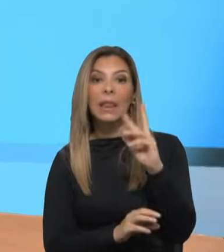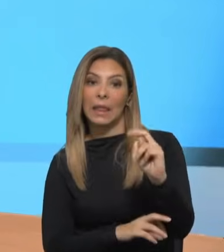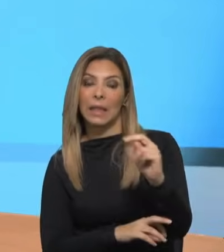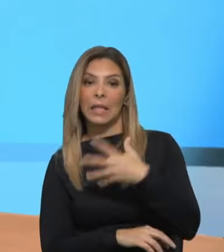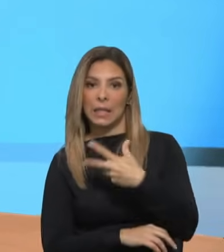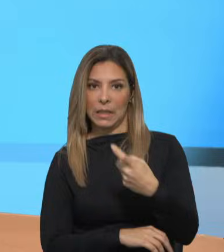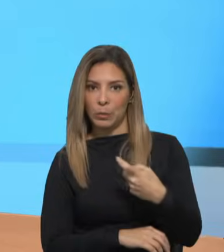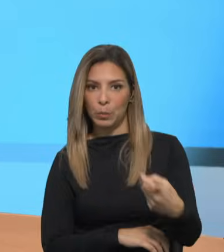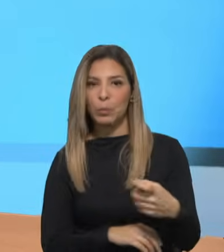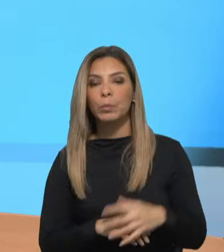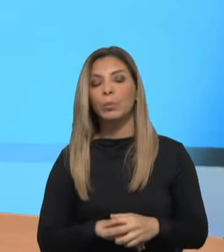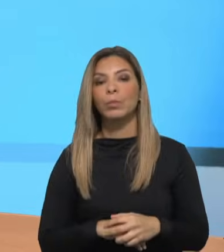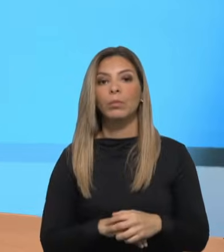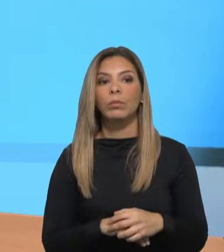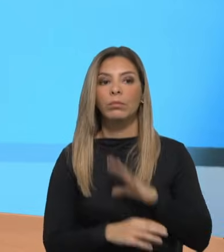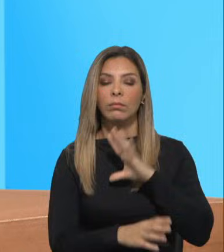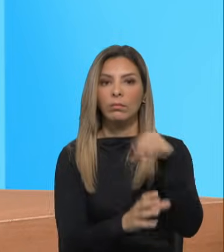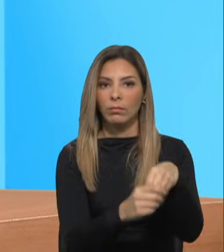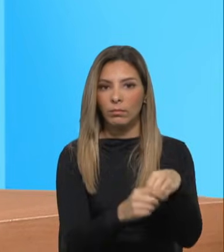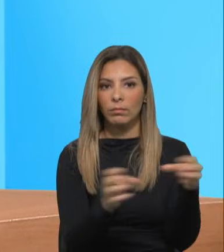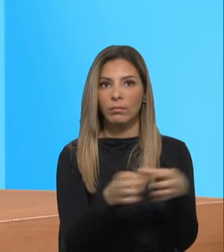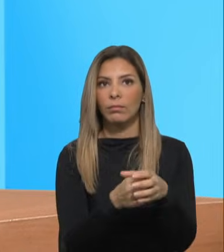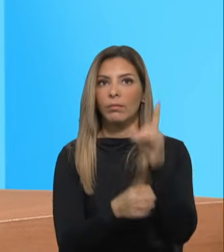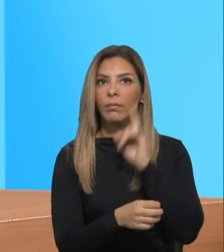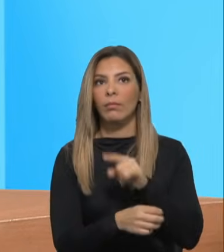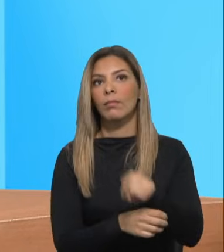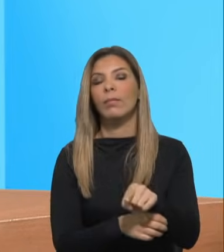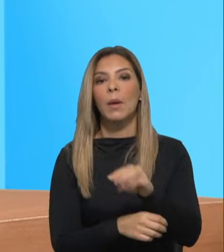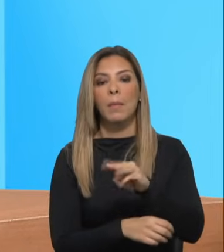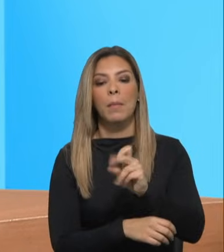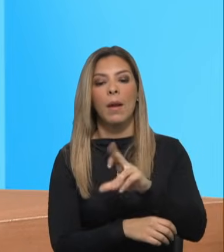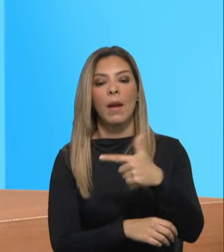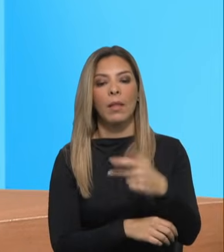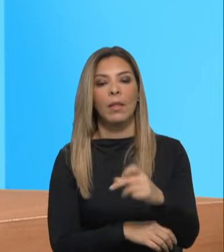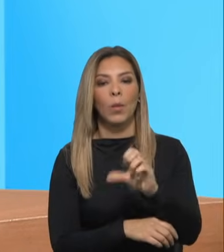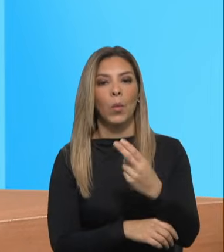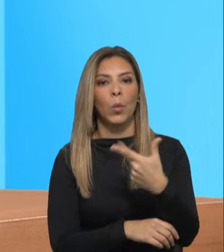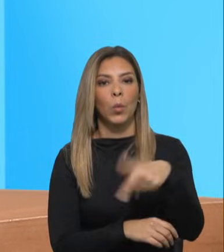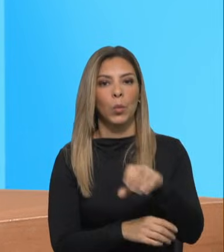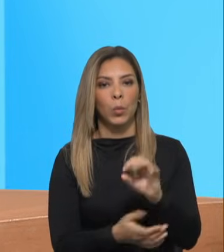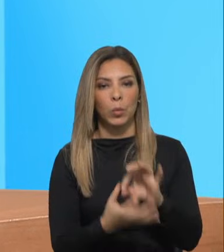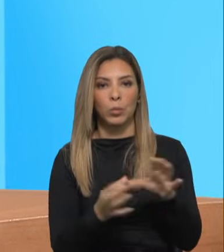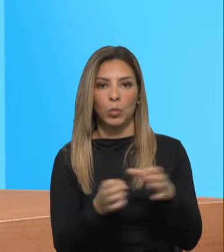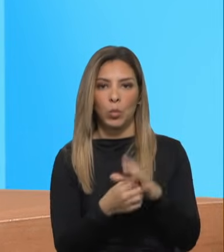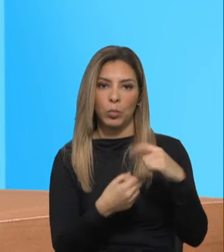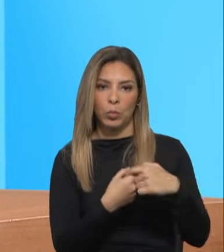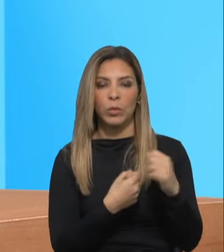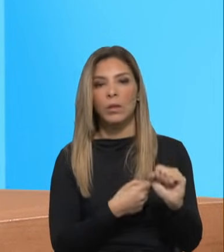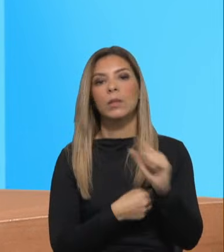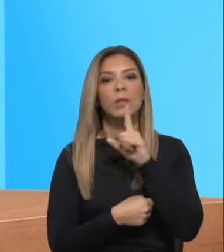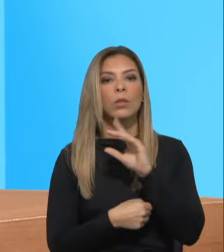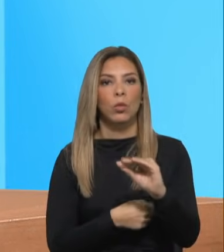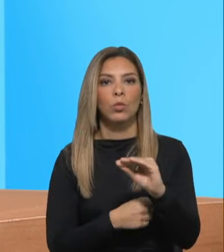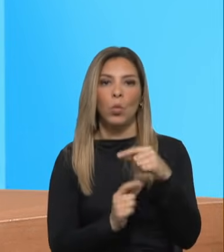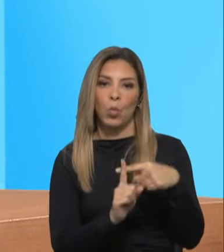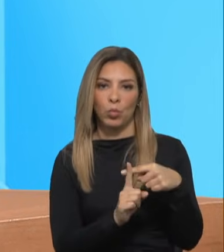dezembro. Está connosco a irmã Marta Couto, dos Silenciosos Operários da Cruz, neste que é também o Dia